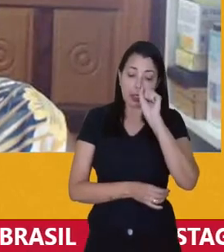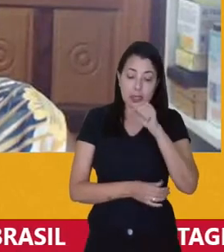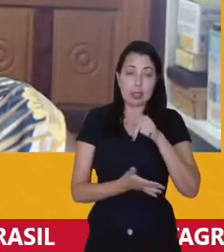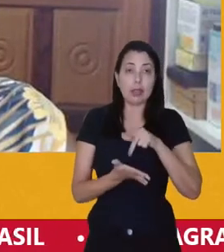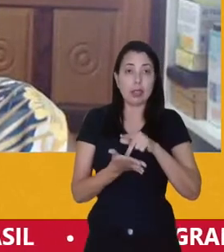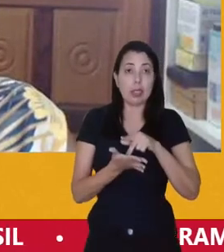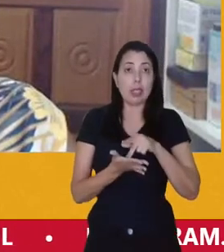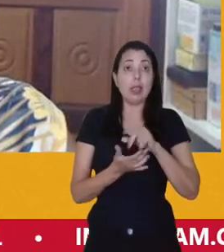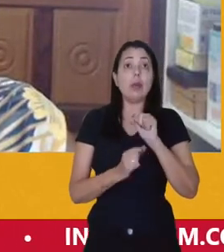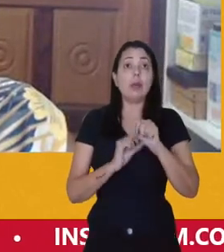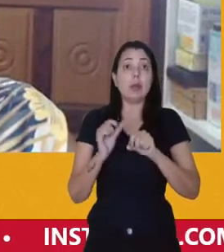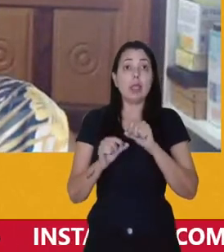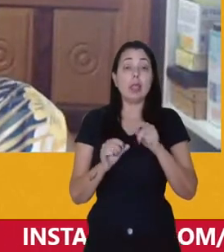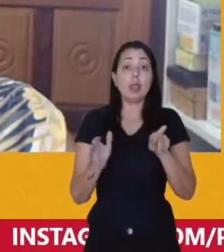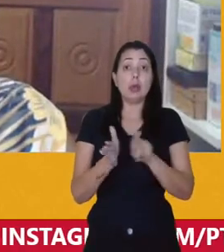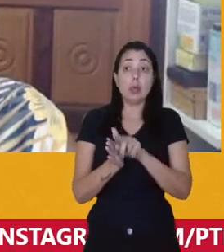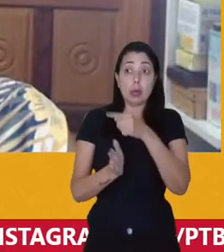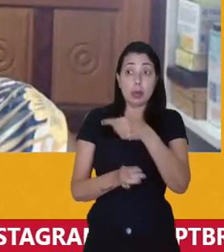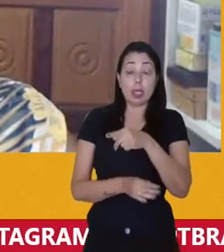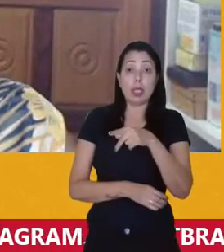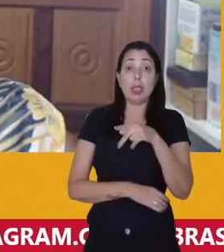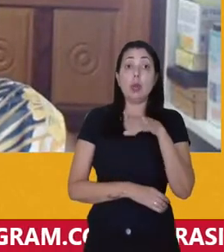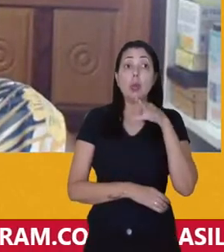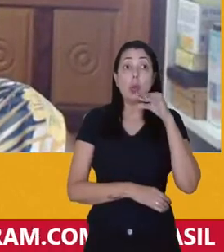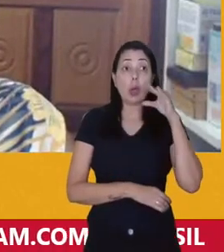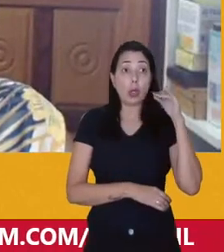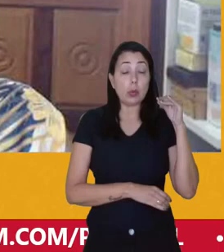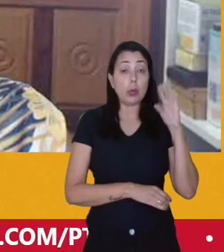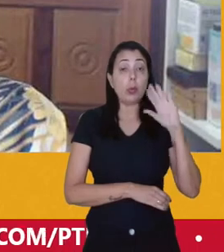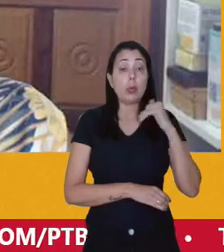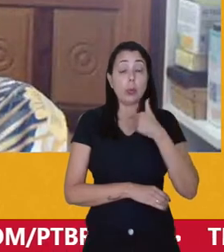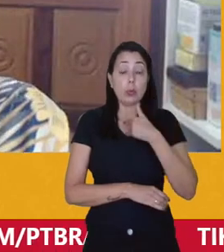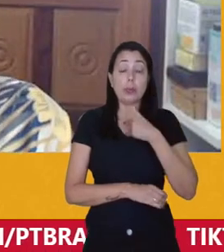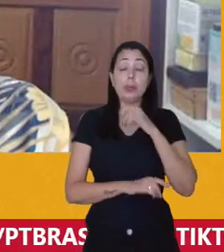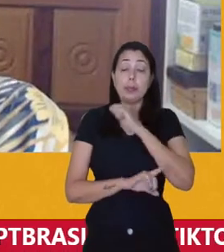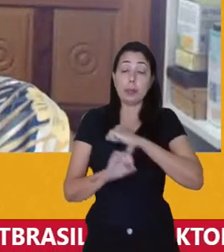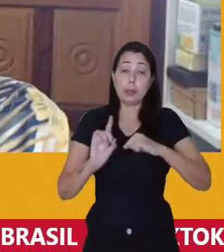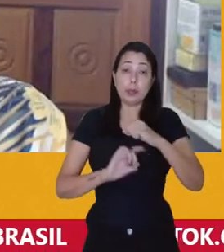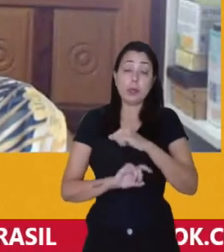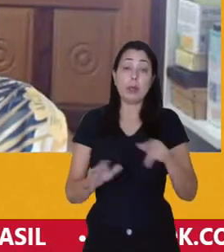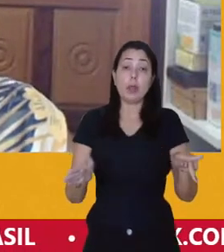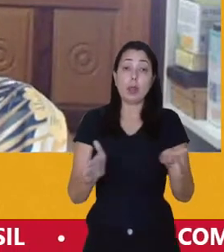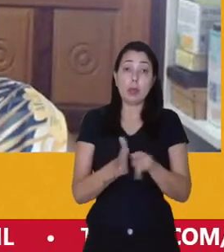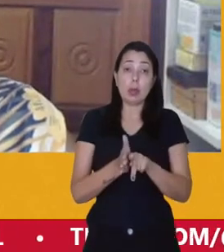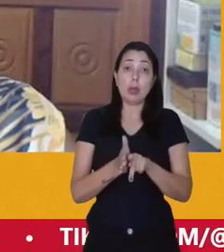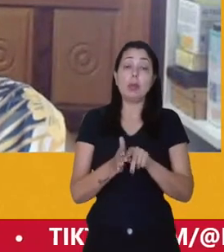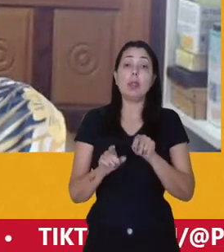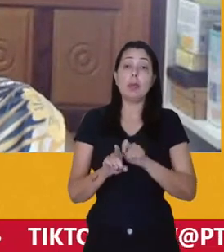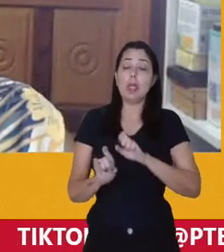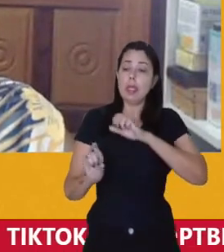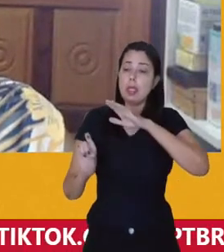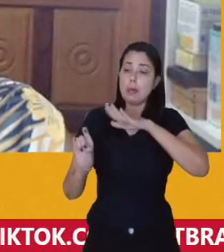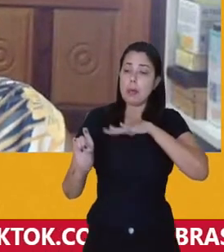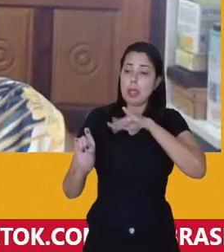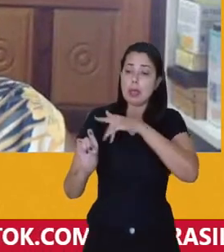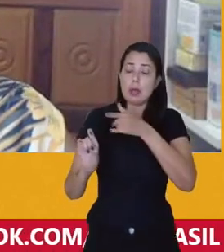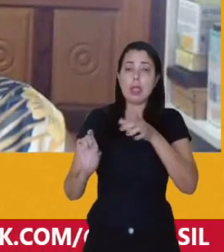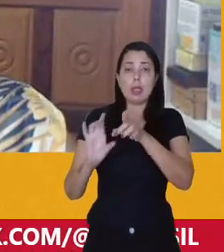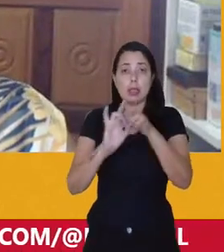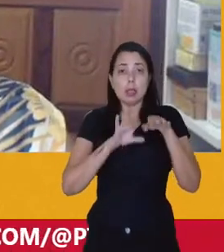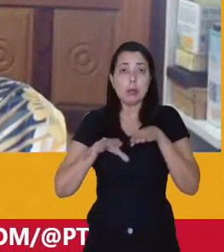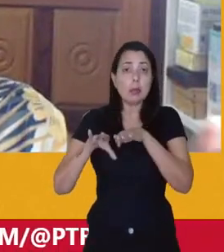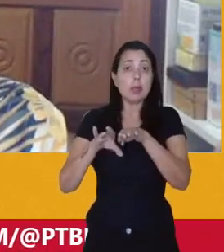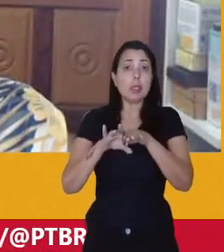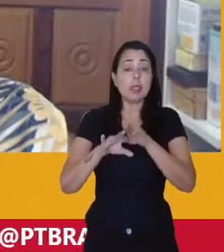um caráter do adultocentrismo da nossa sociedade e do próprio mito da democracia racial, como você disse, né? Que